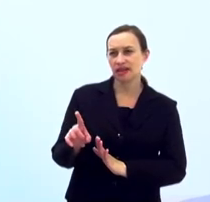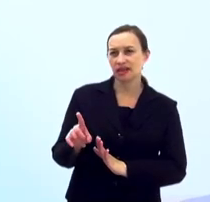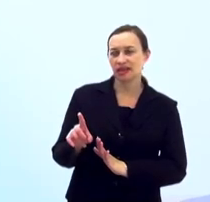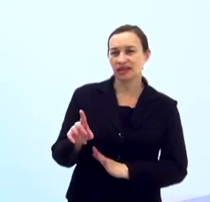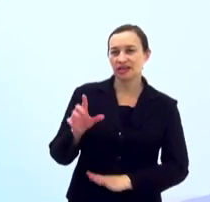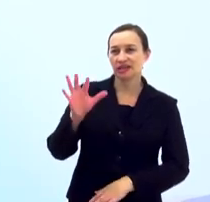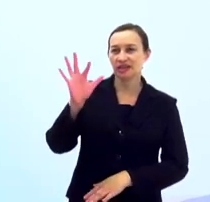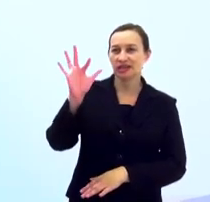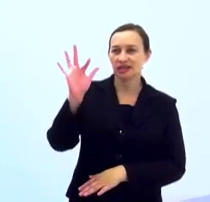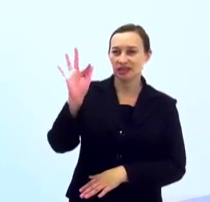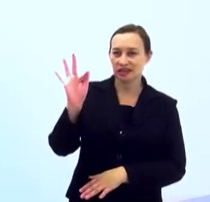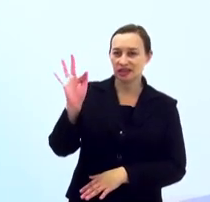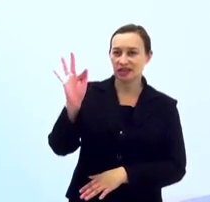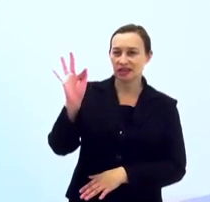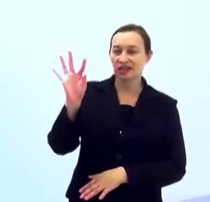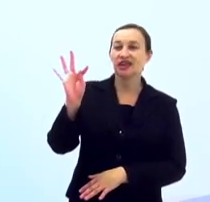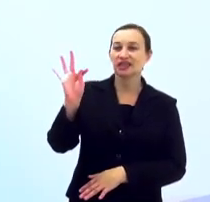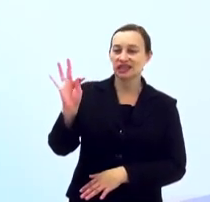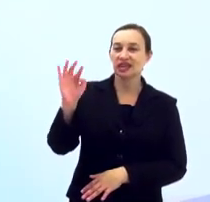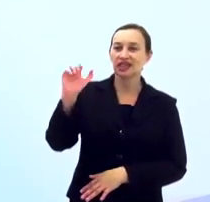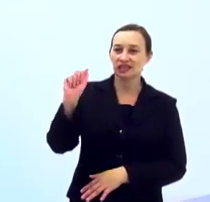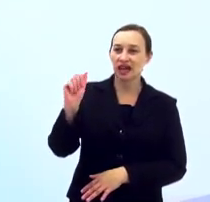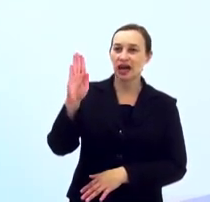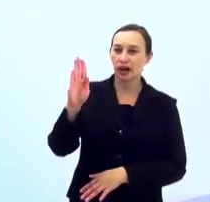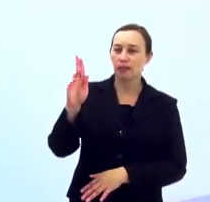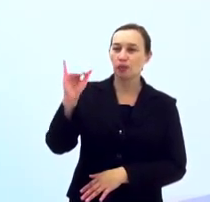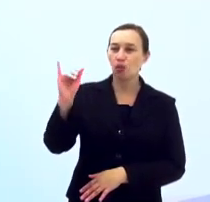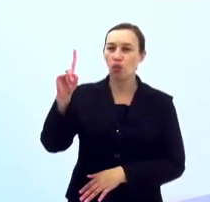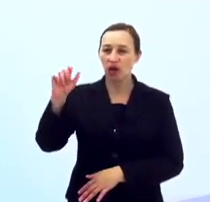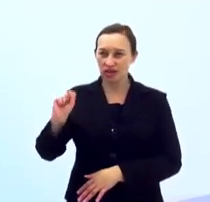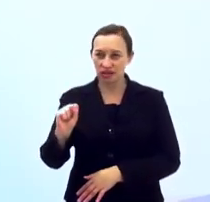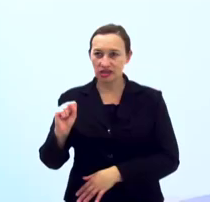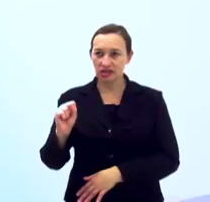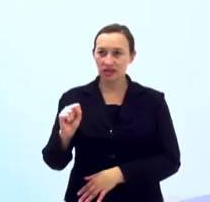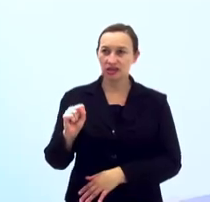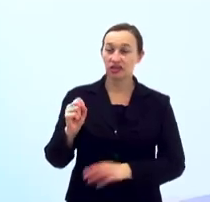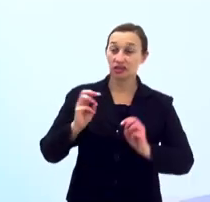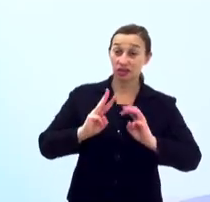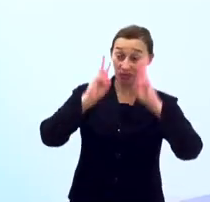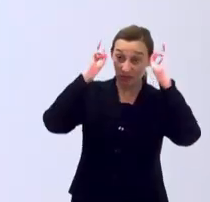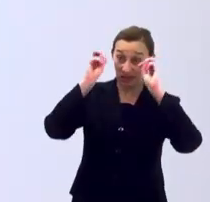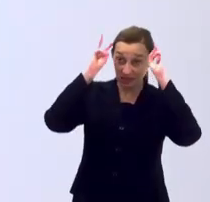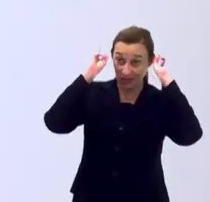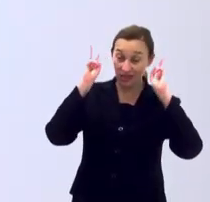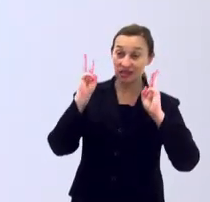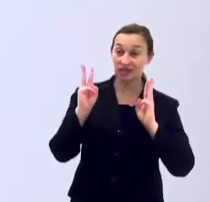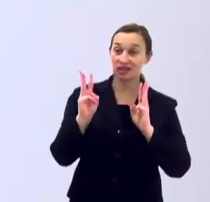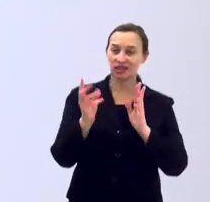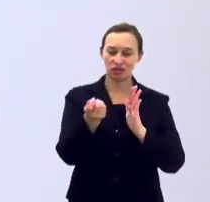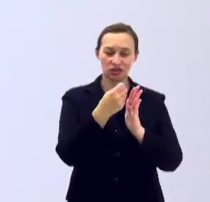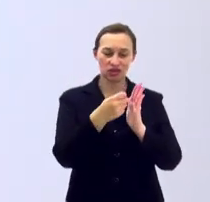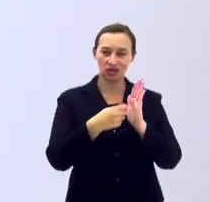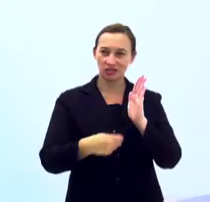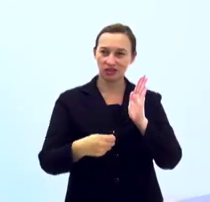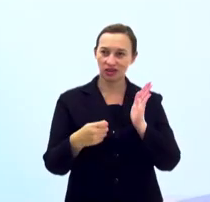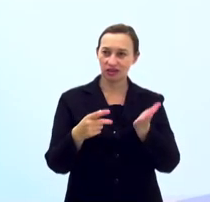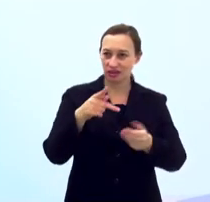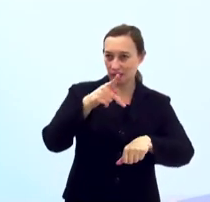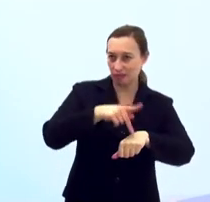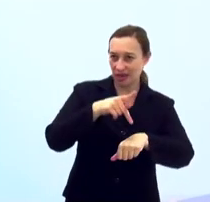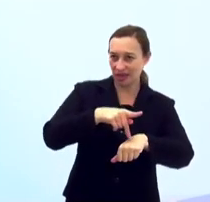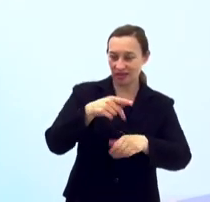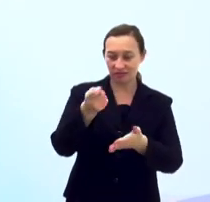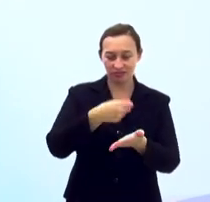de Moisés, que ele escreveu no tempo dele, não era pergaminho, né? Ainda eram tábuas. Né? Foram gravadas na pedra, sim.